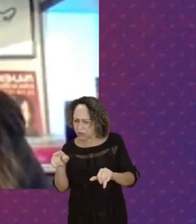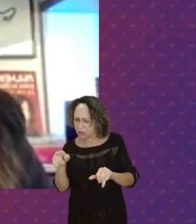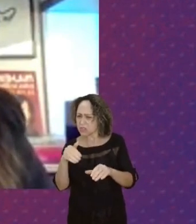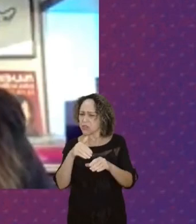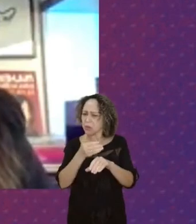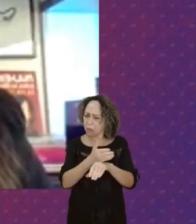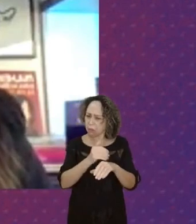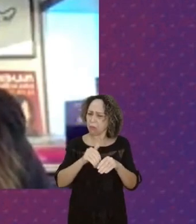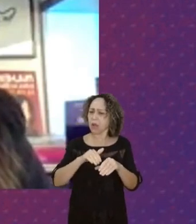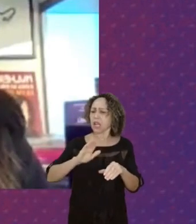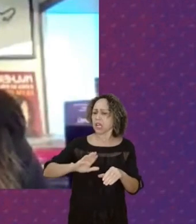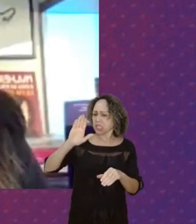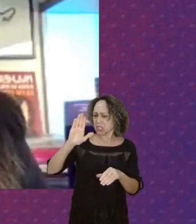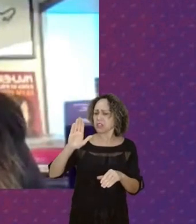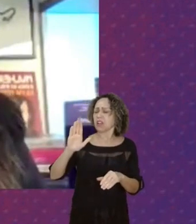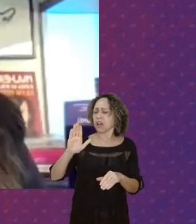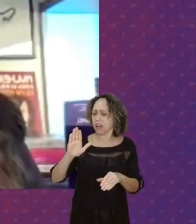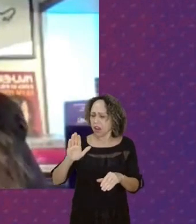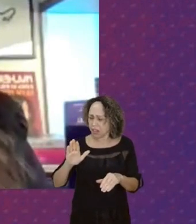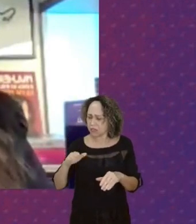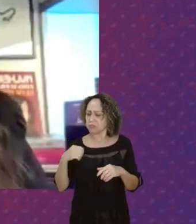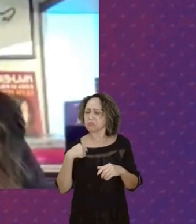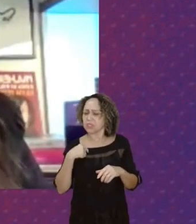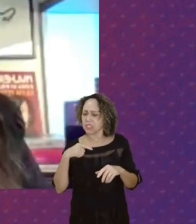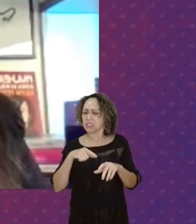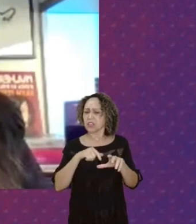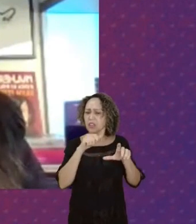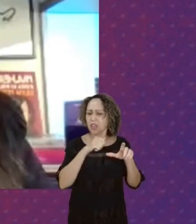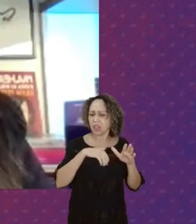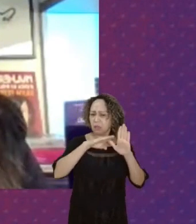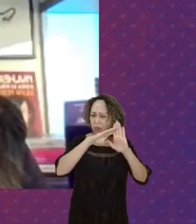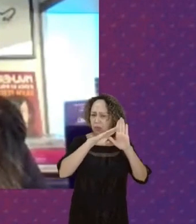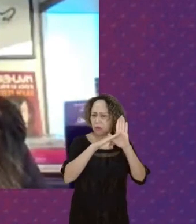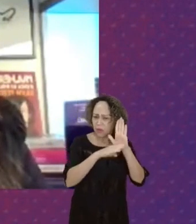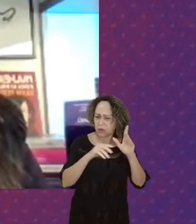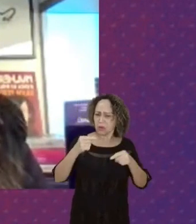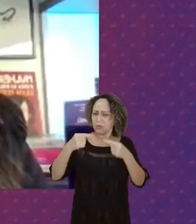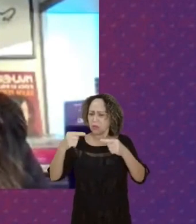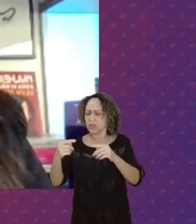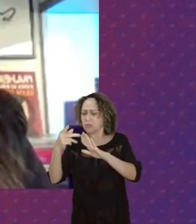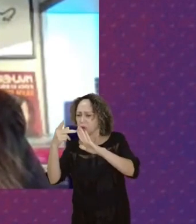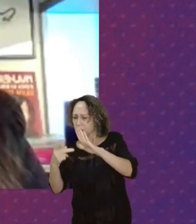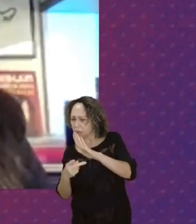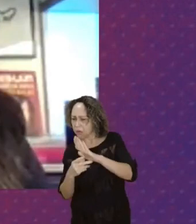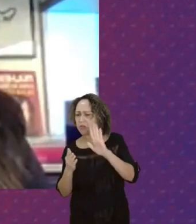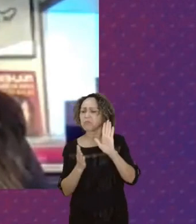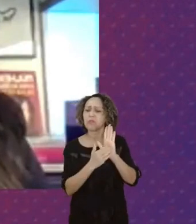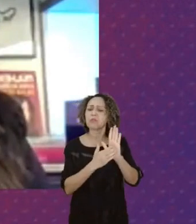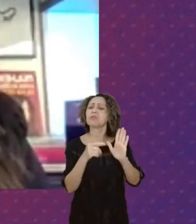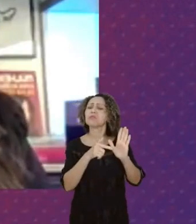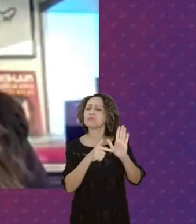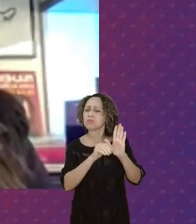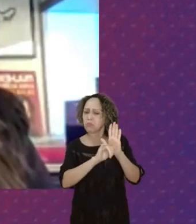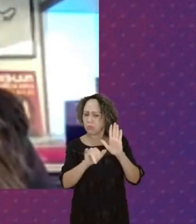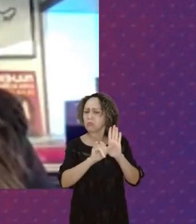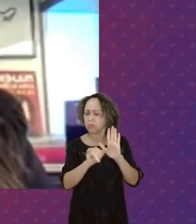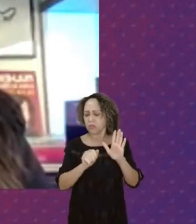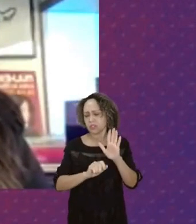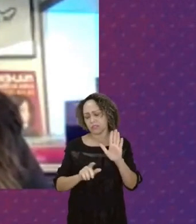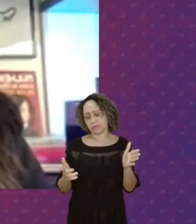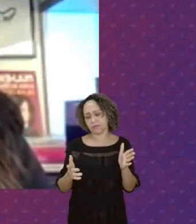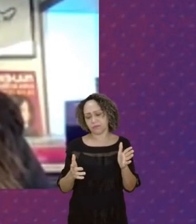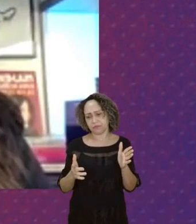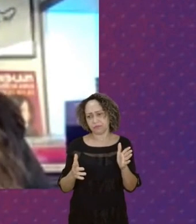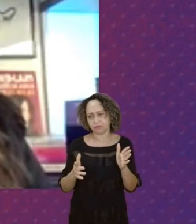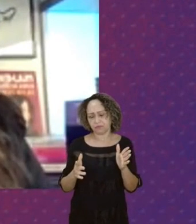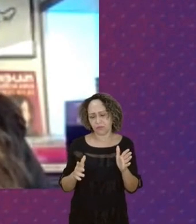pré-candidatas, que vocês estão ali com plataformas políticas, com projetos, com propostas. Isso tudo é permitido desde que